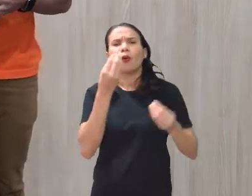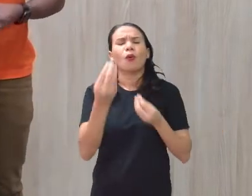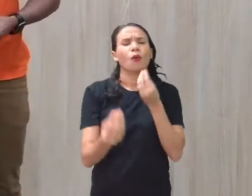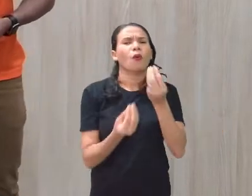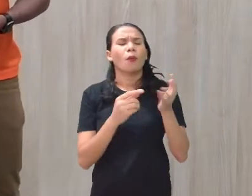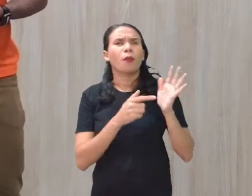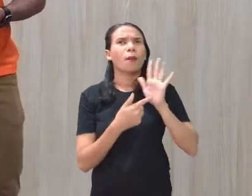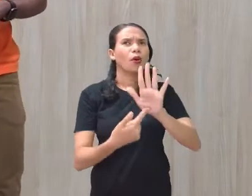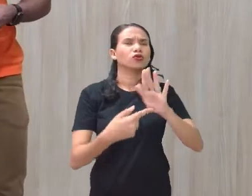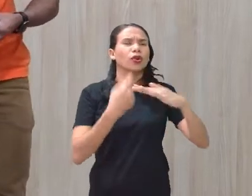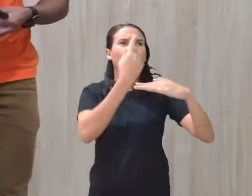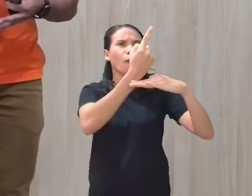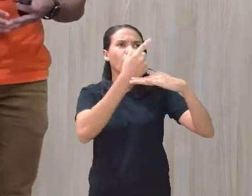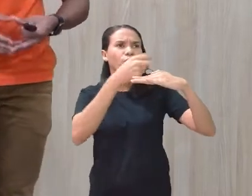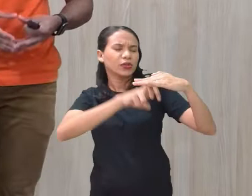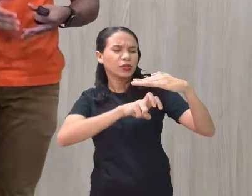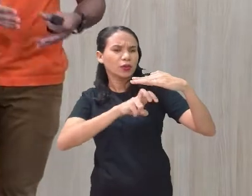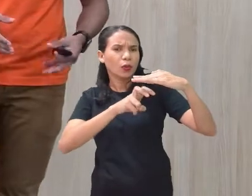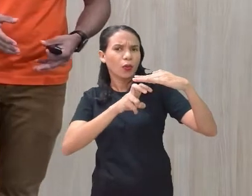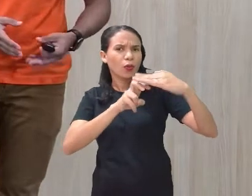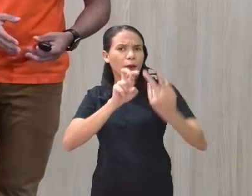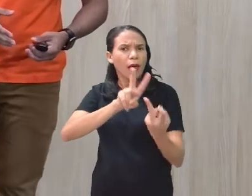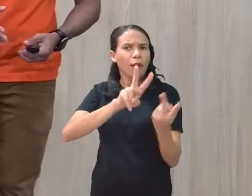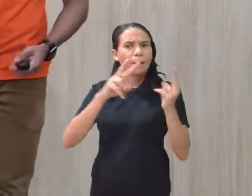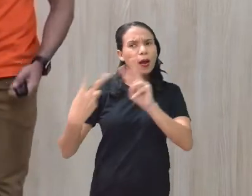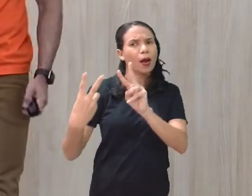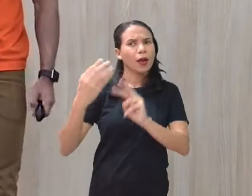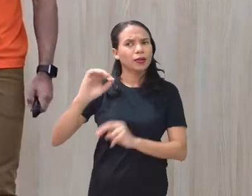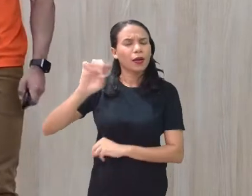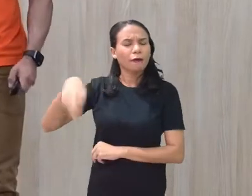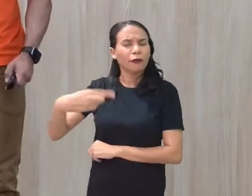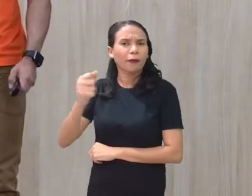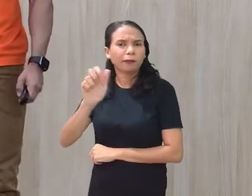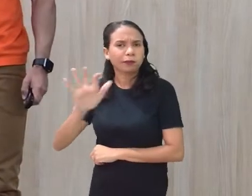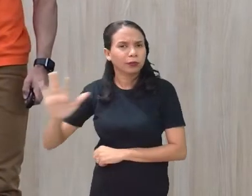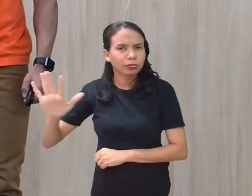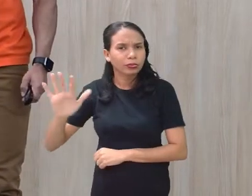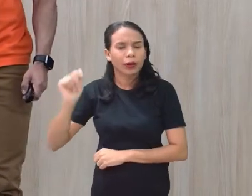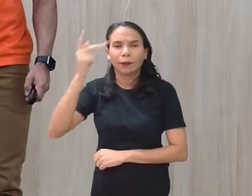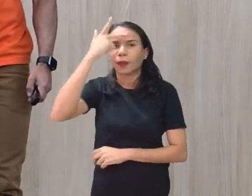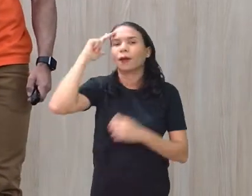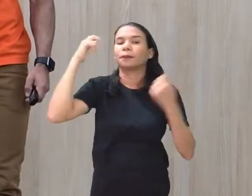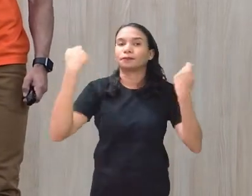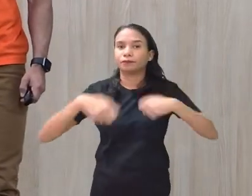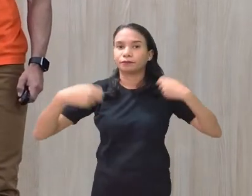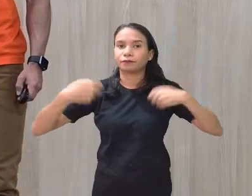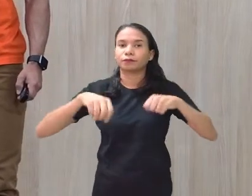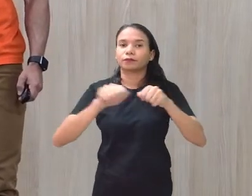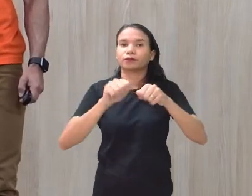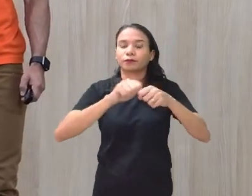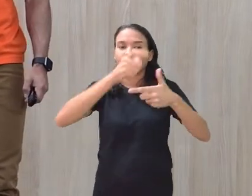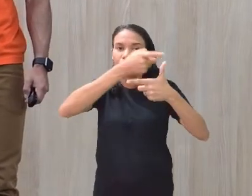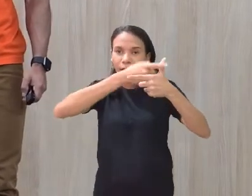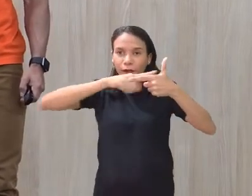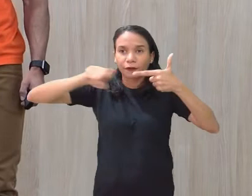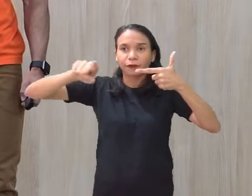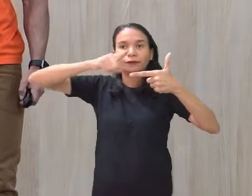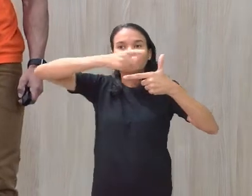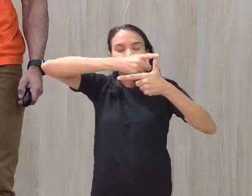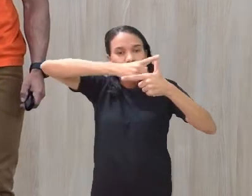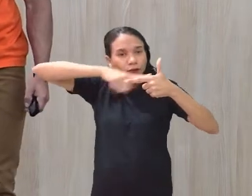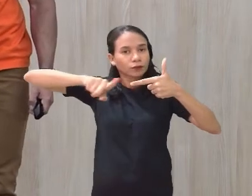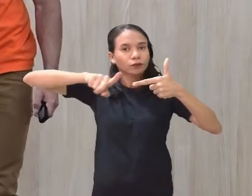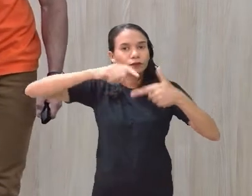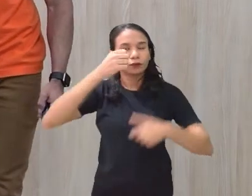representa 1/5 na forma de um número decimal? Então, basta você efetuar a divisão. Você vai dividir